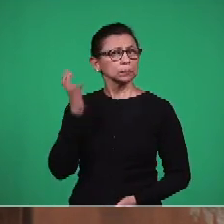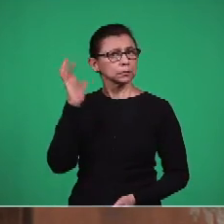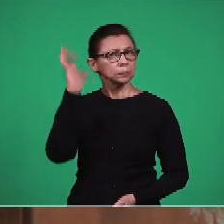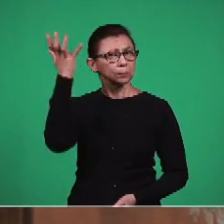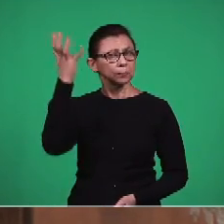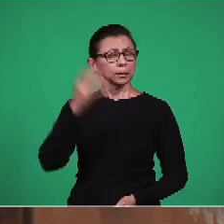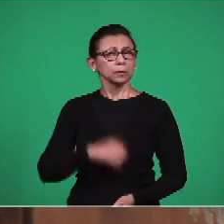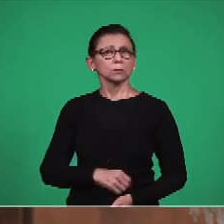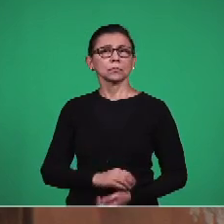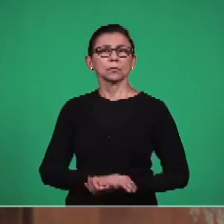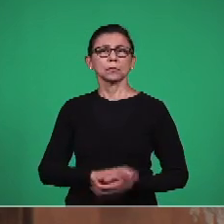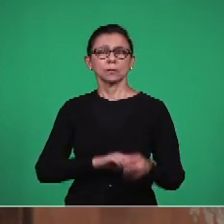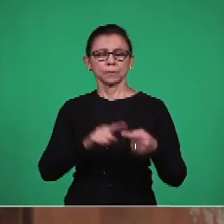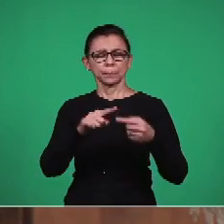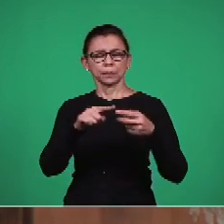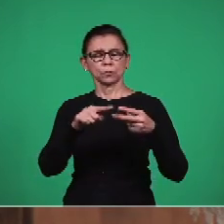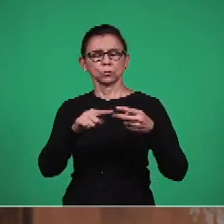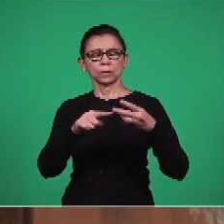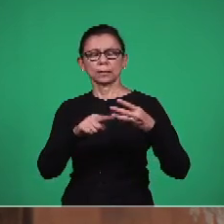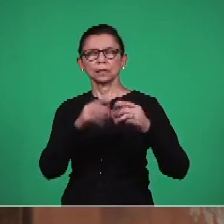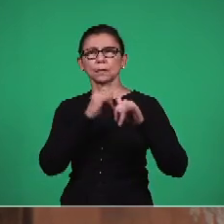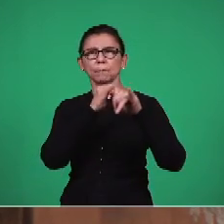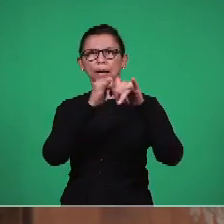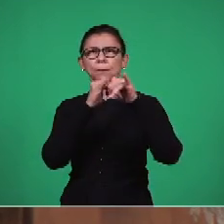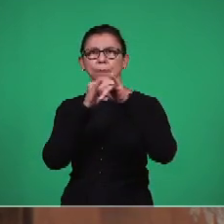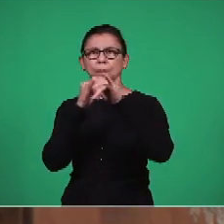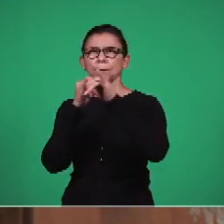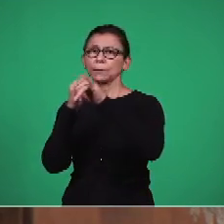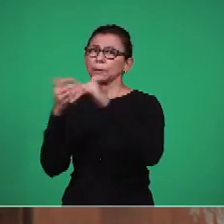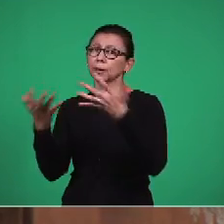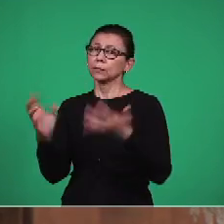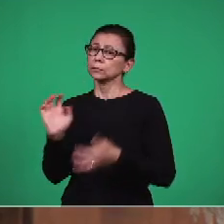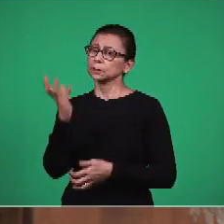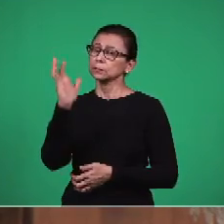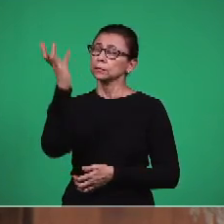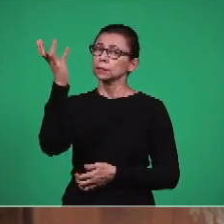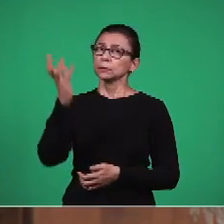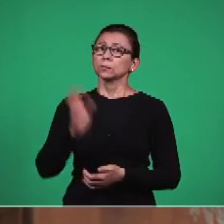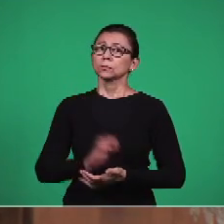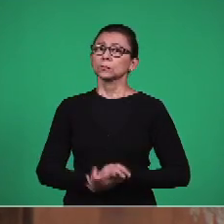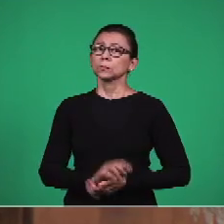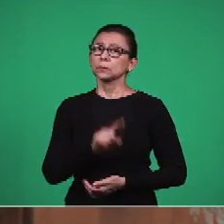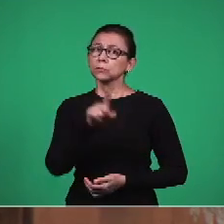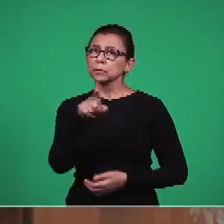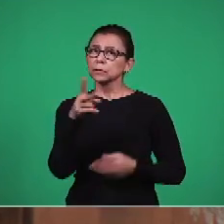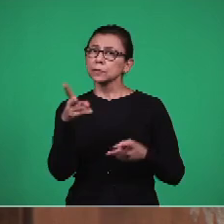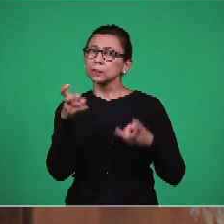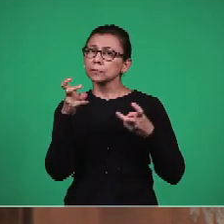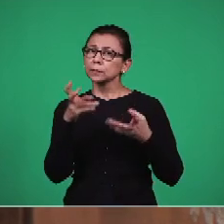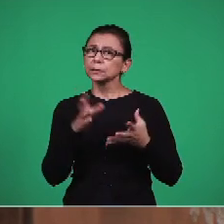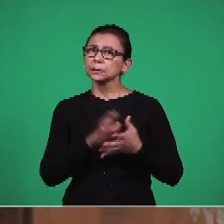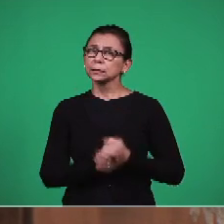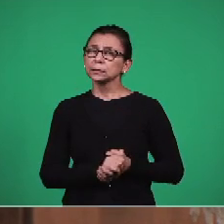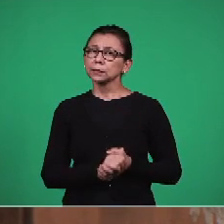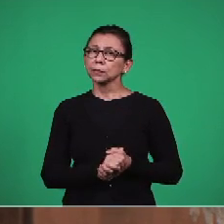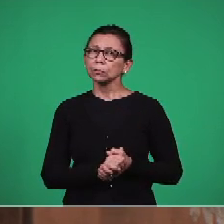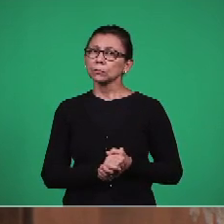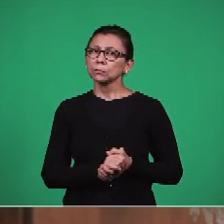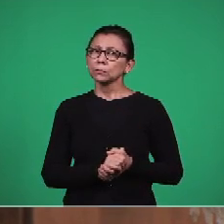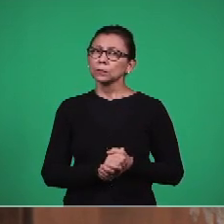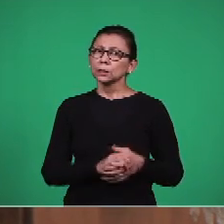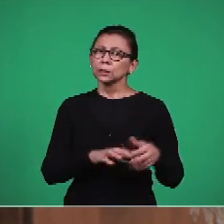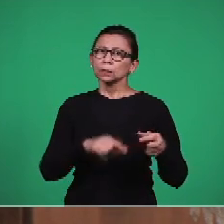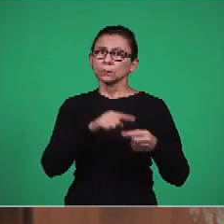toca, os acontecimentos. Aí isso é uma bola de neve. O que aconteceu na primeira vai acontecer na segunda, a segunda para a terceira, da